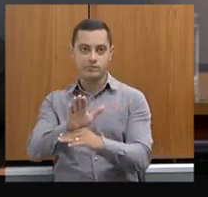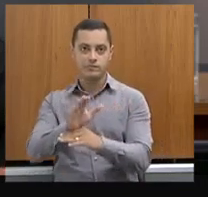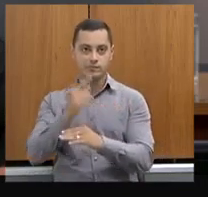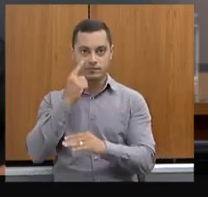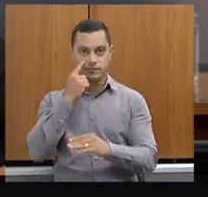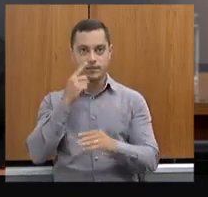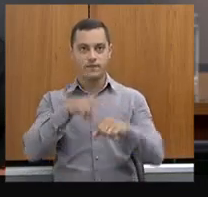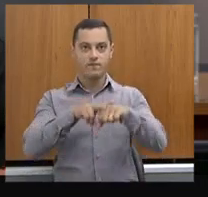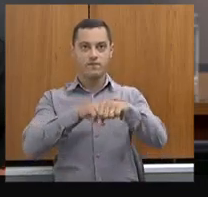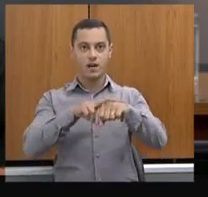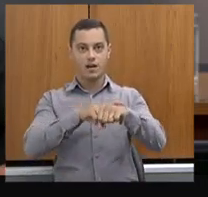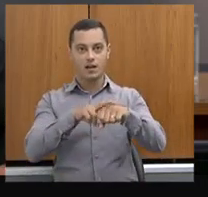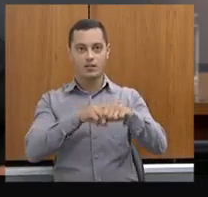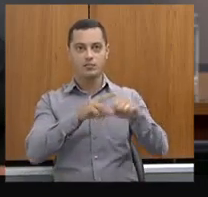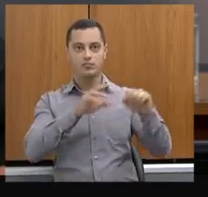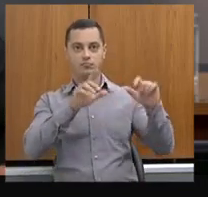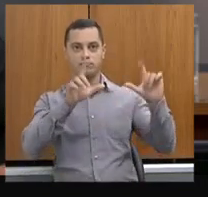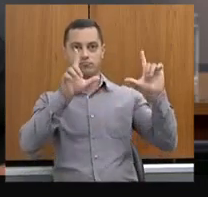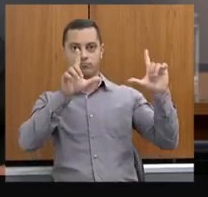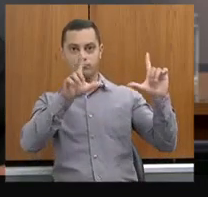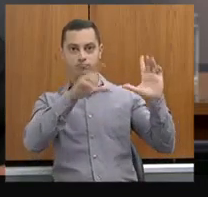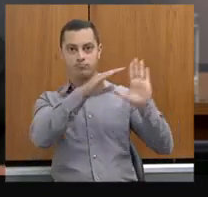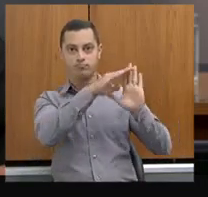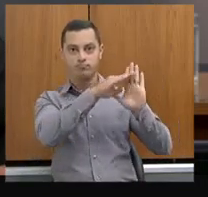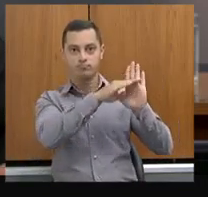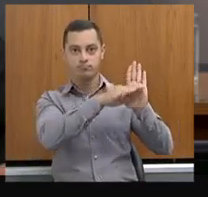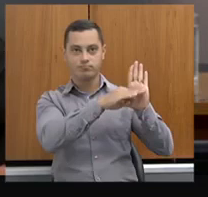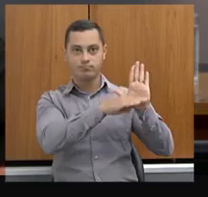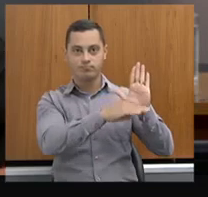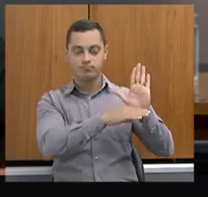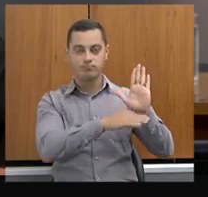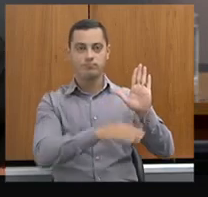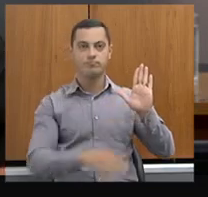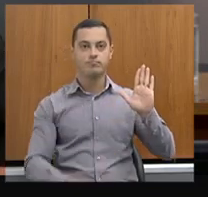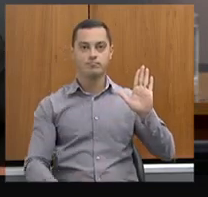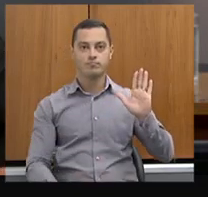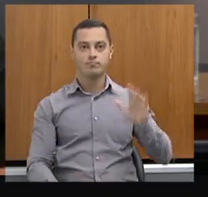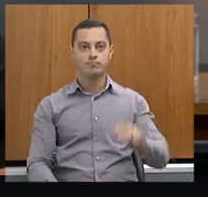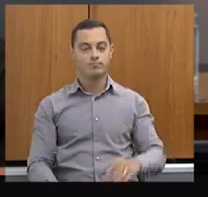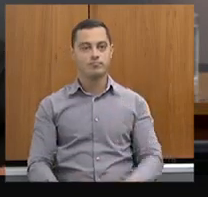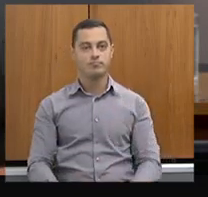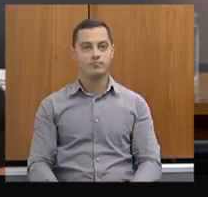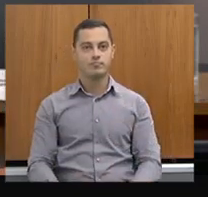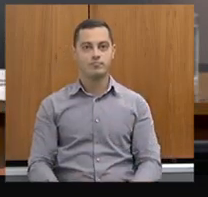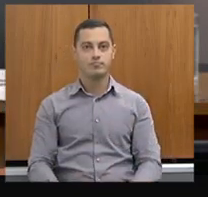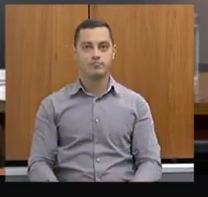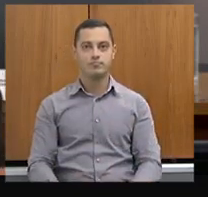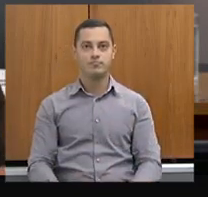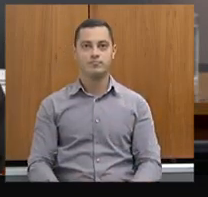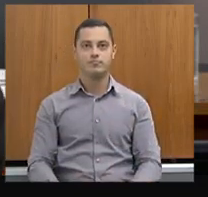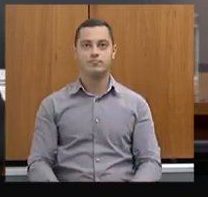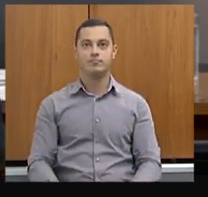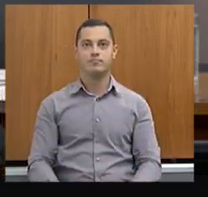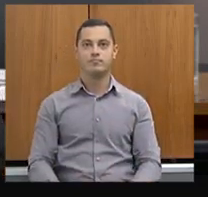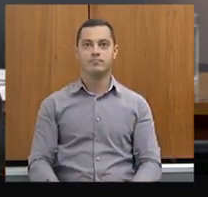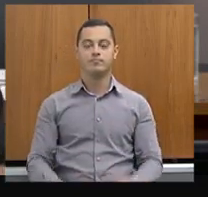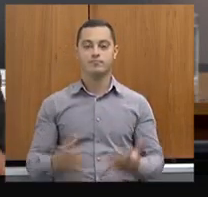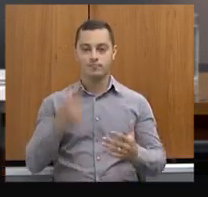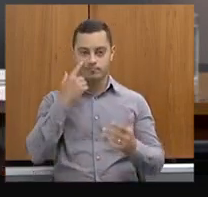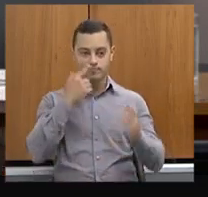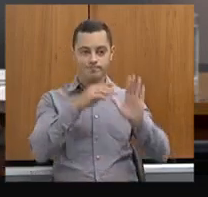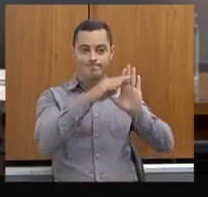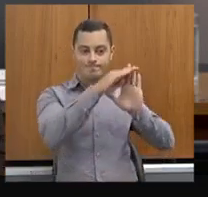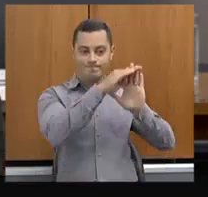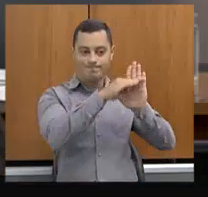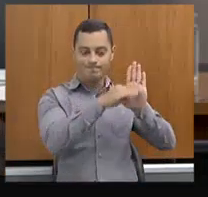convênio Federal 26 de ressarcimento da Vale 4 do fundo Estadual de Segurança Pública senhores eu